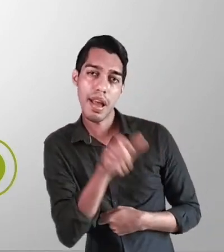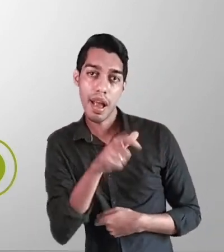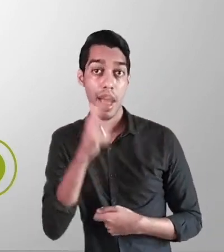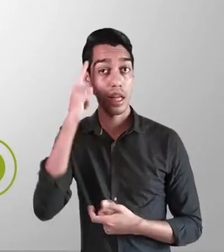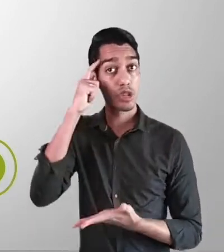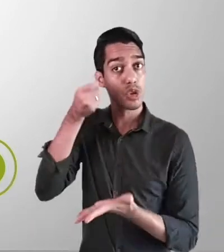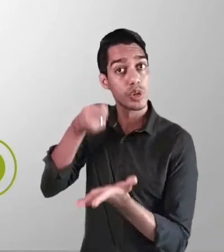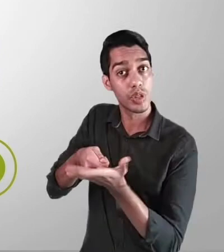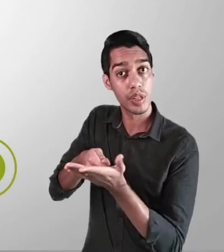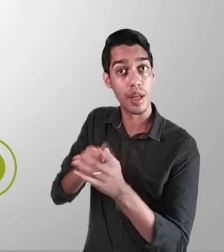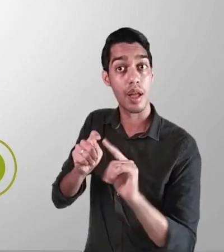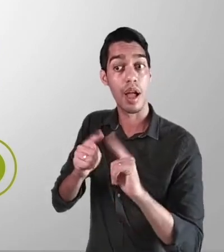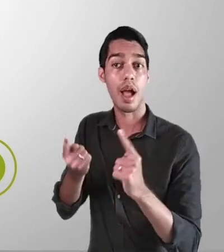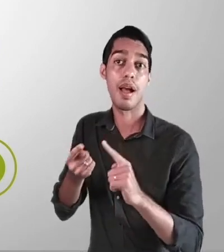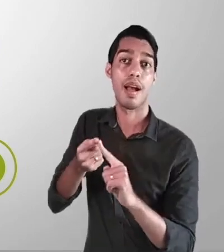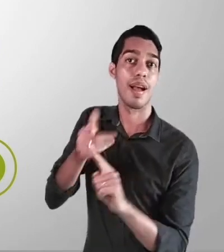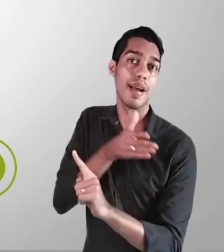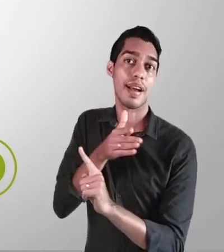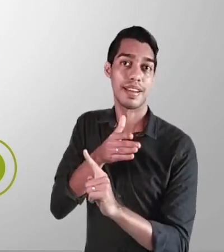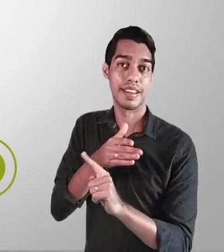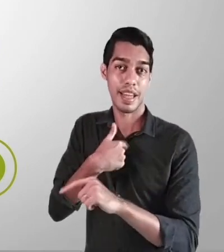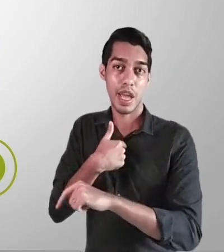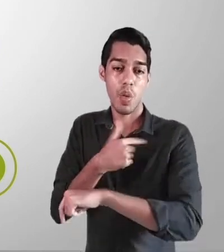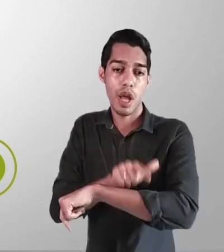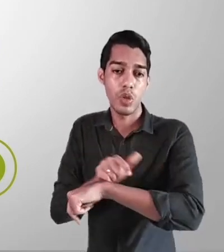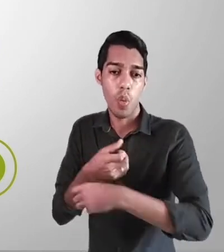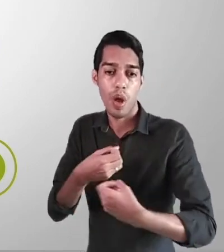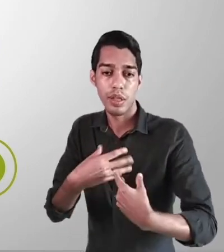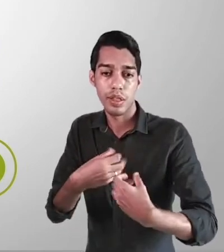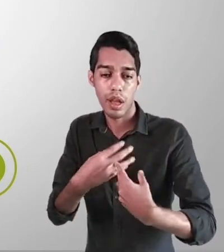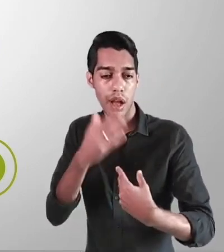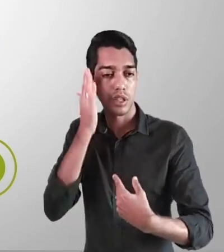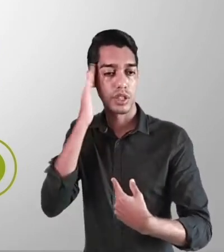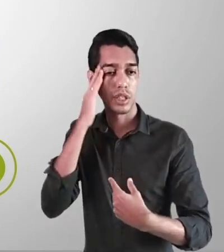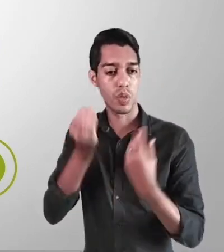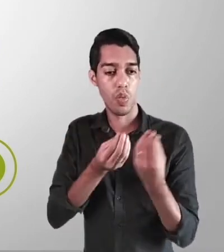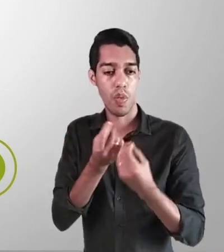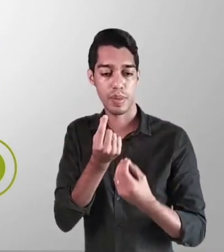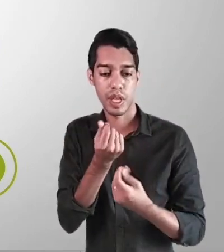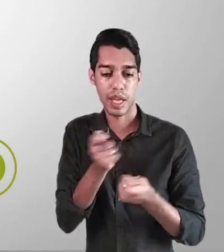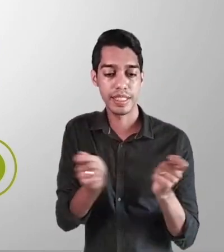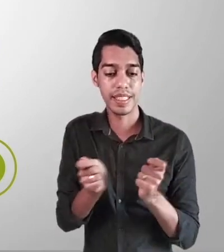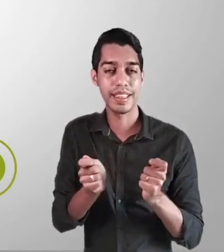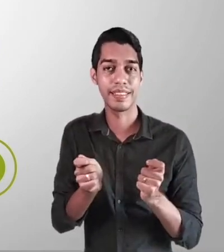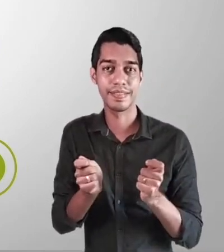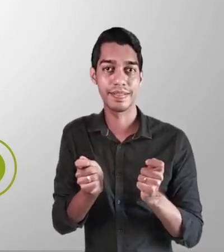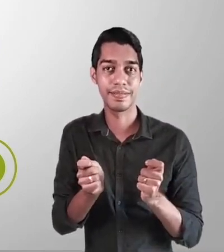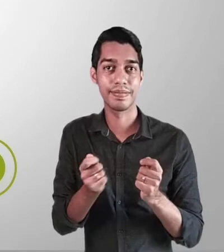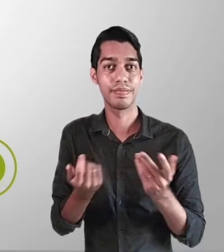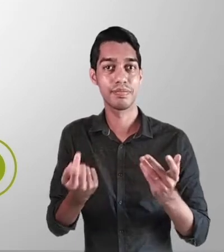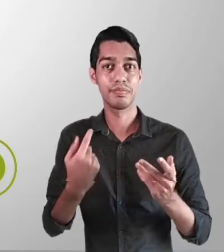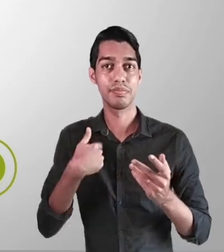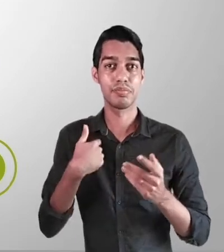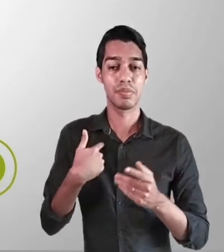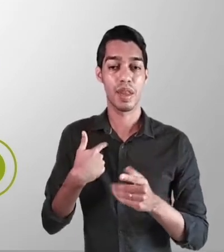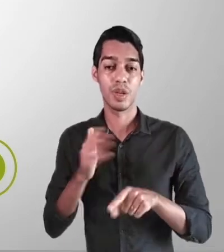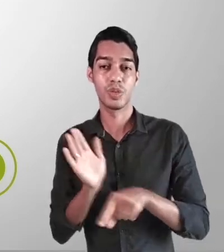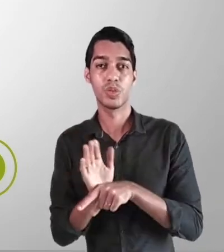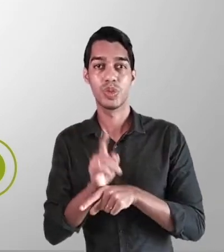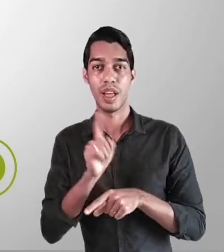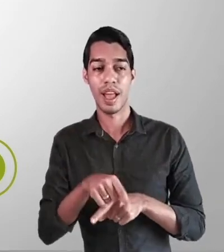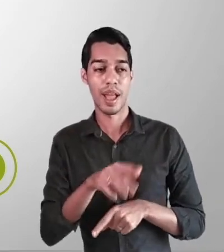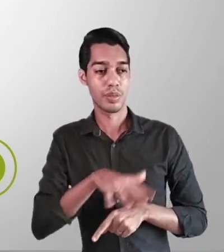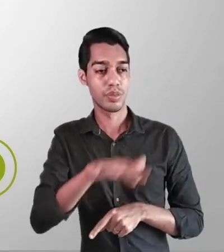e é, portanto, algo que precisa ser uma contribuição relevante para contribuir para o bem-estar financeiro